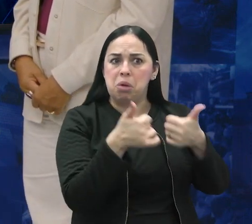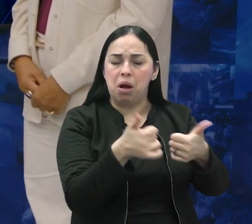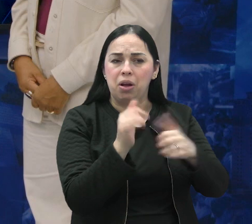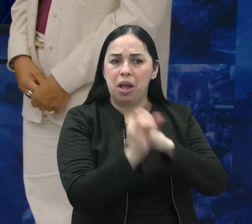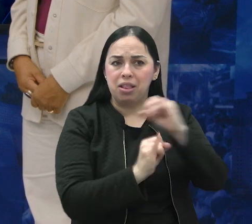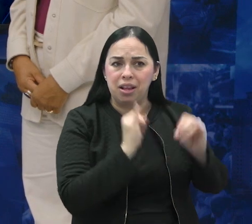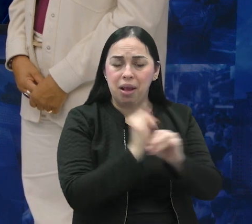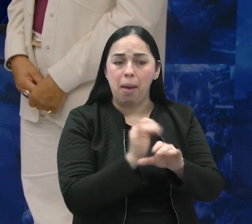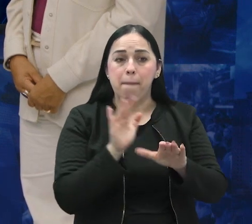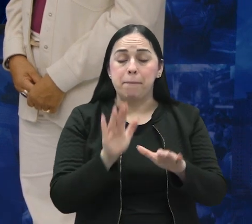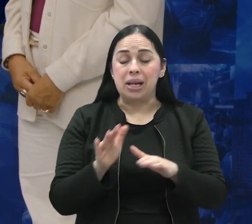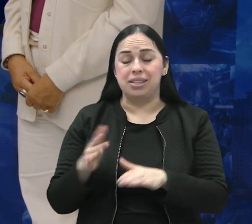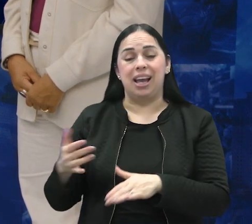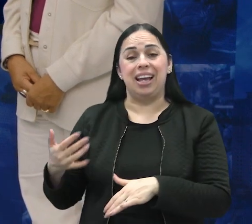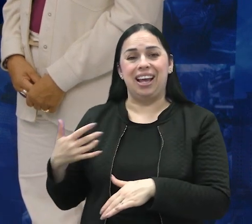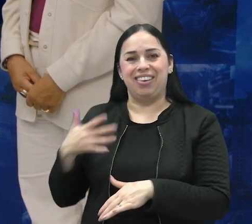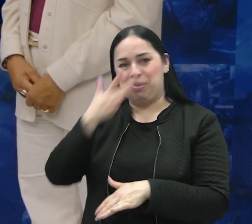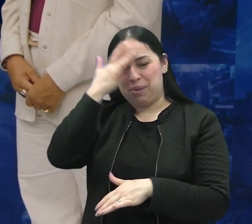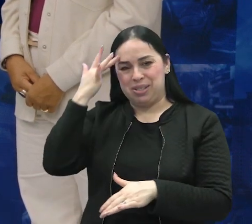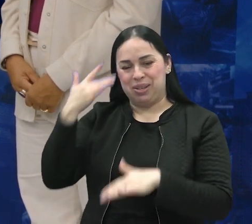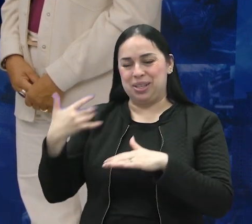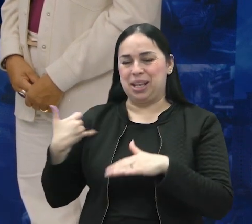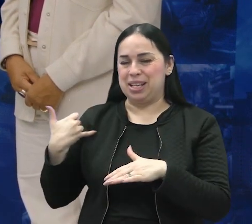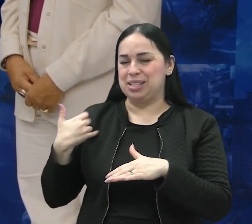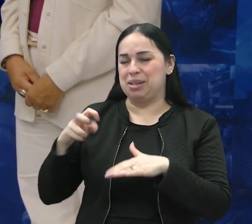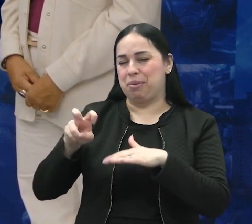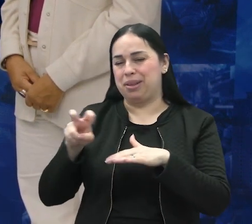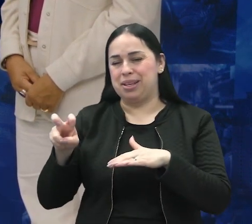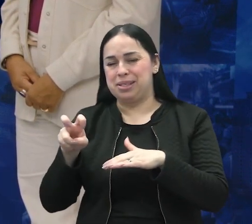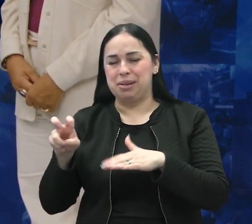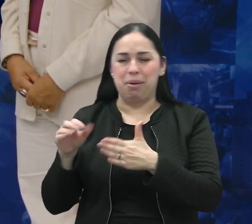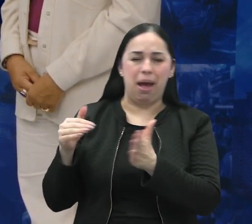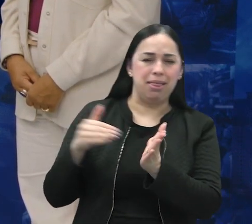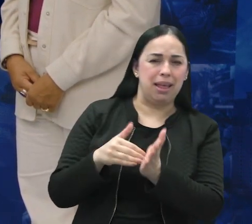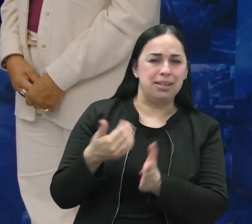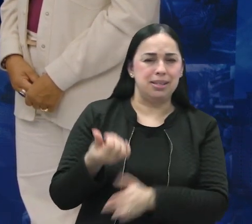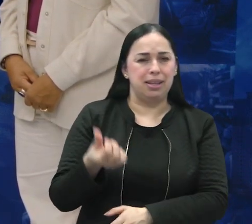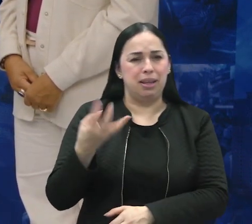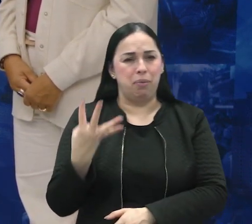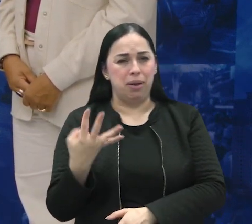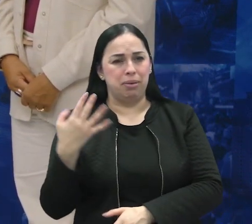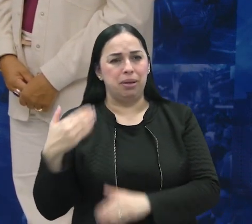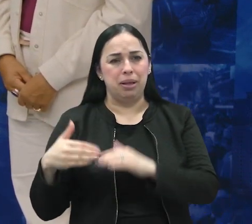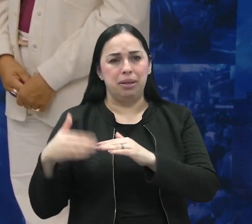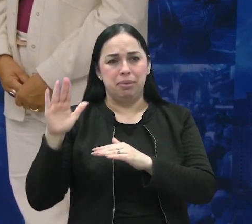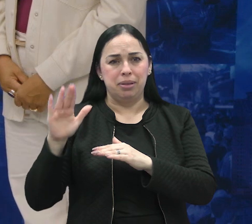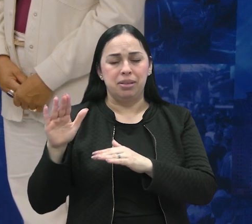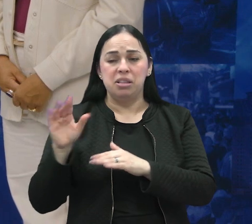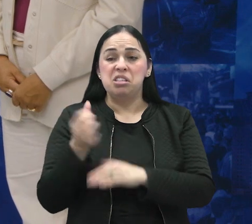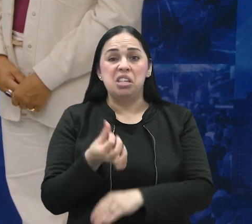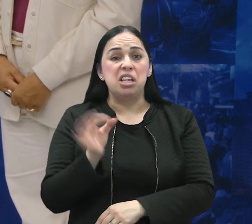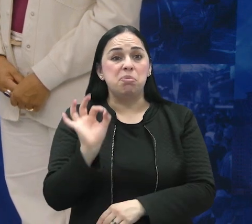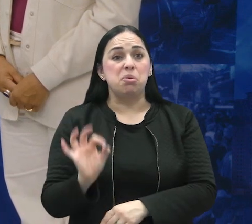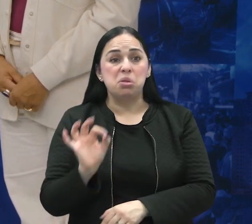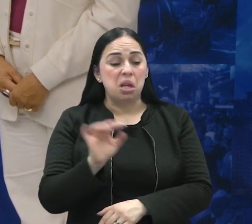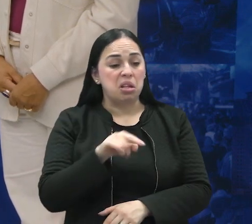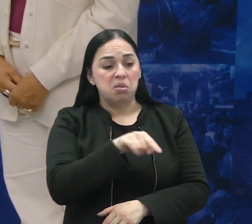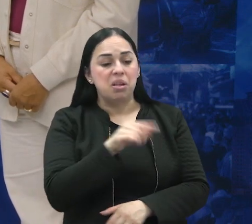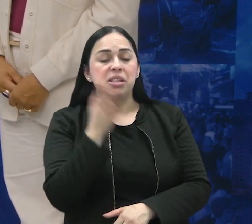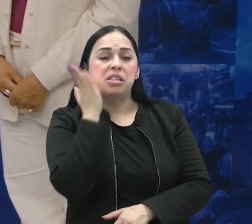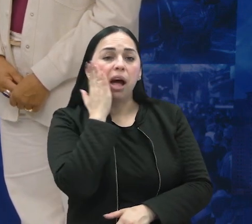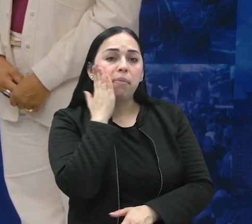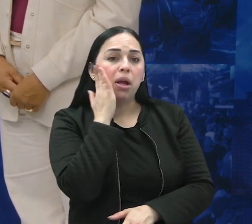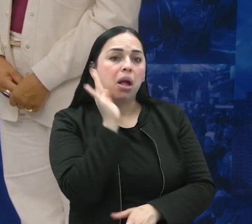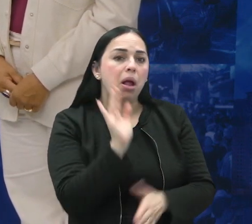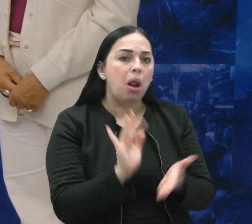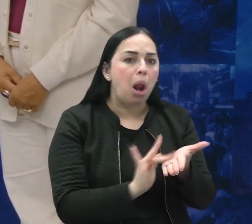para os mais velhos, esse número diminui. As pessoas de 55 até 64 anos, somente 6% tem